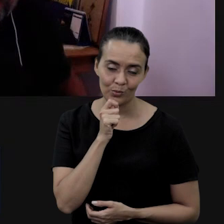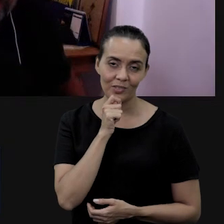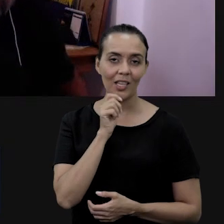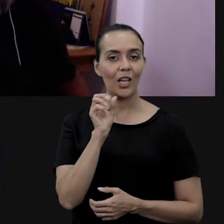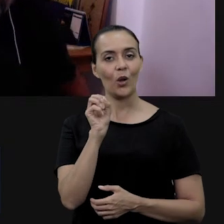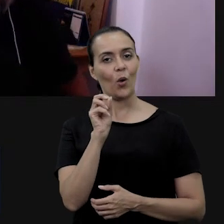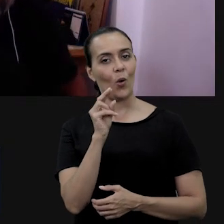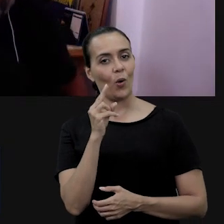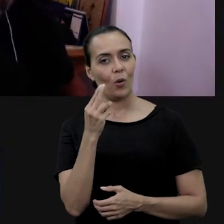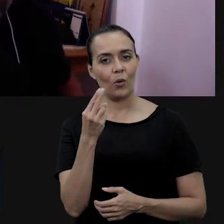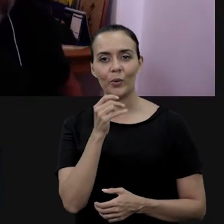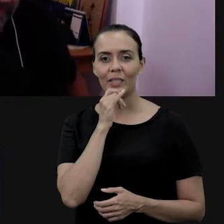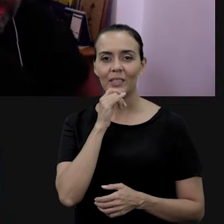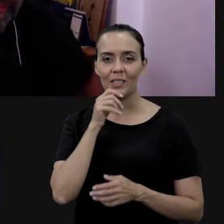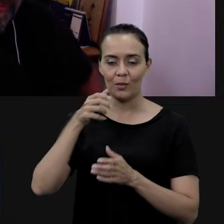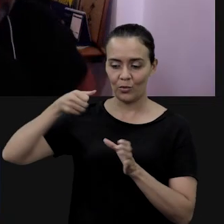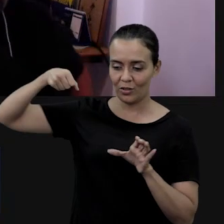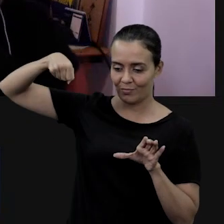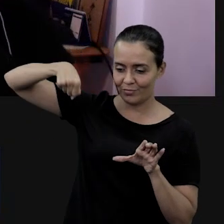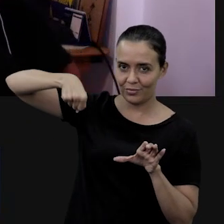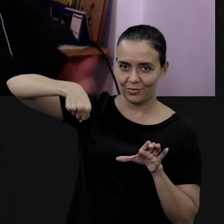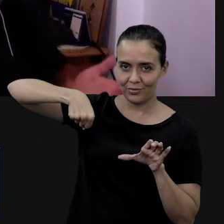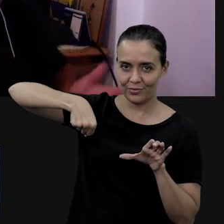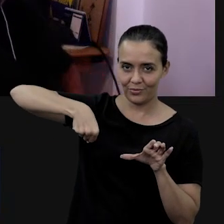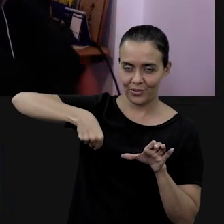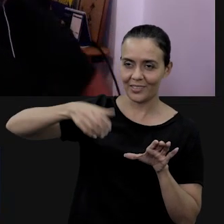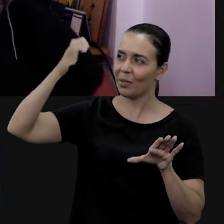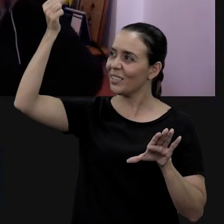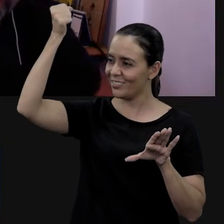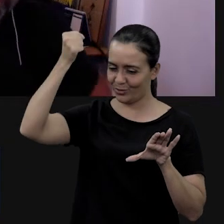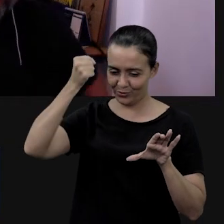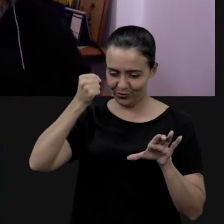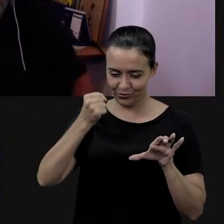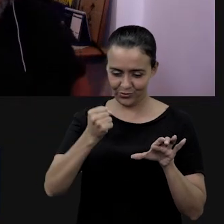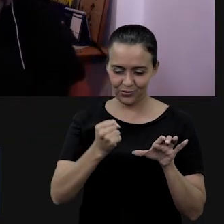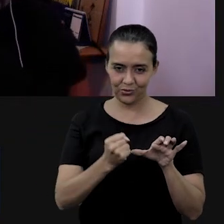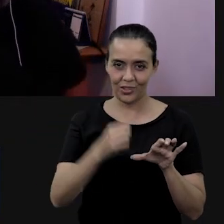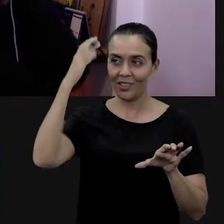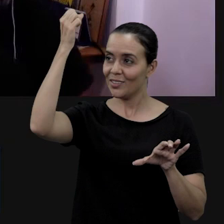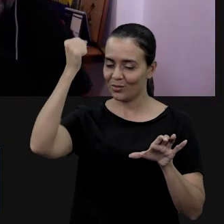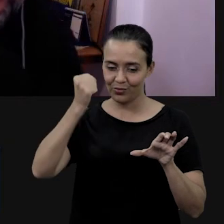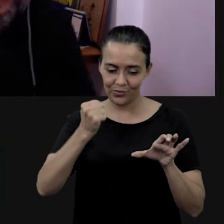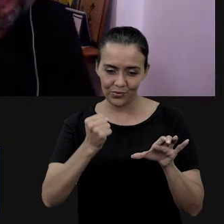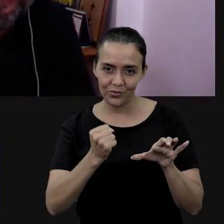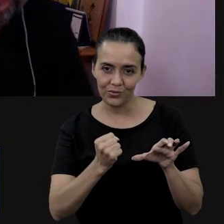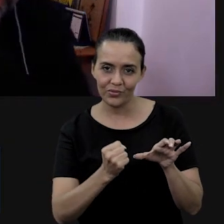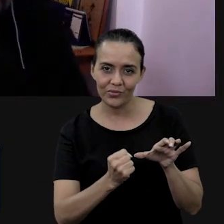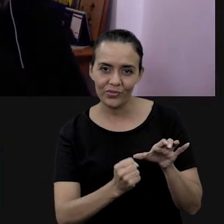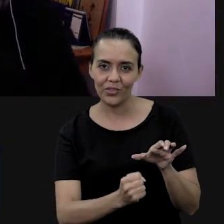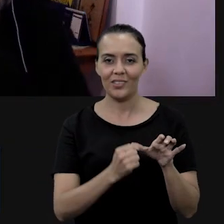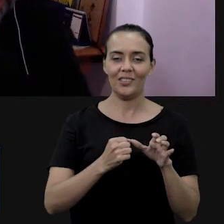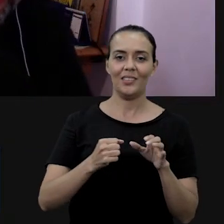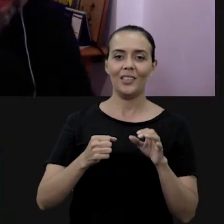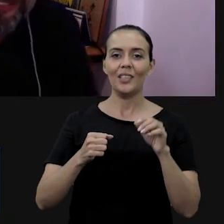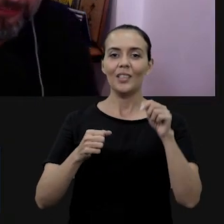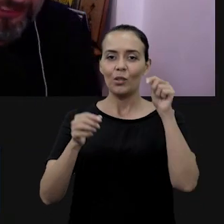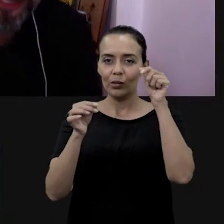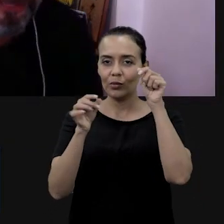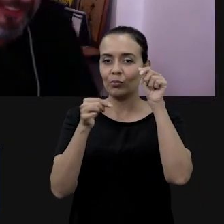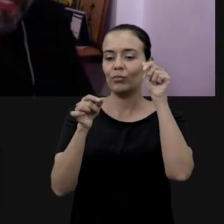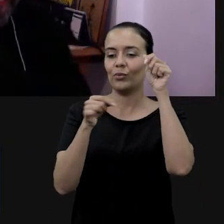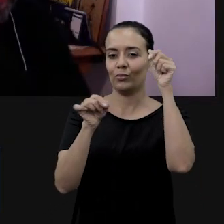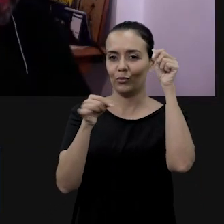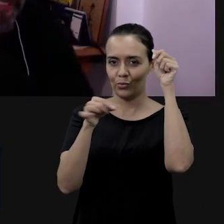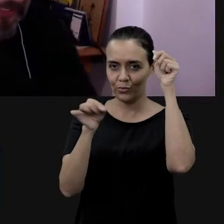que você, que uma máquina de caldo de cana, sei lá, Como é que uma, vai ter isso no uma banco, né? garapeira, né? Sei lá, um birimbau, são